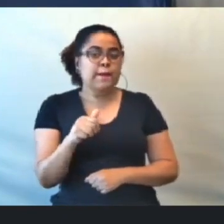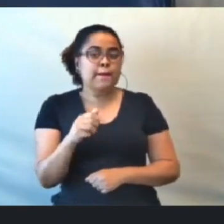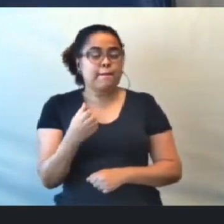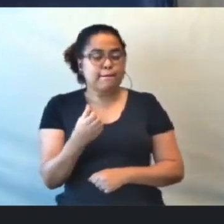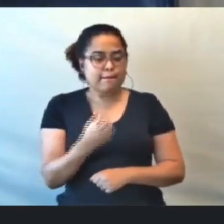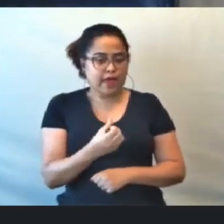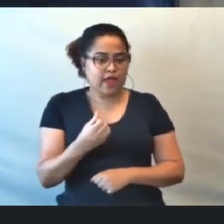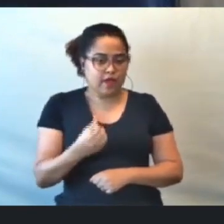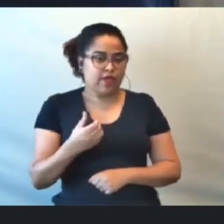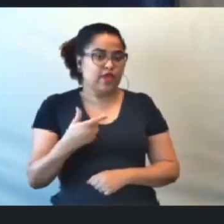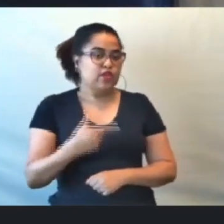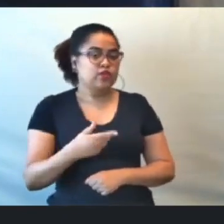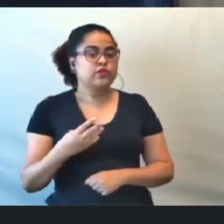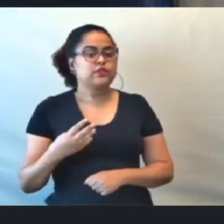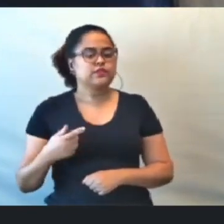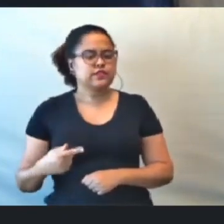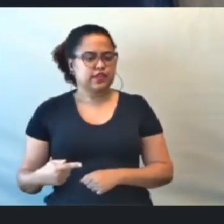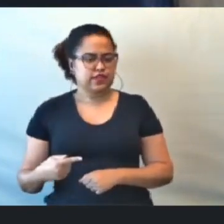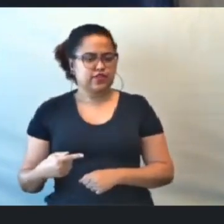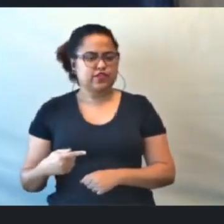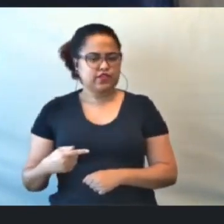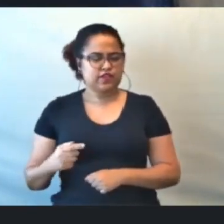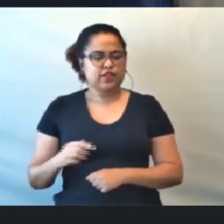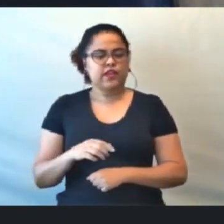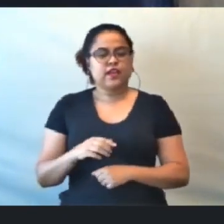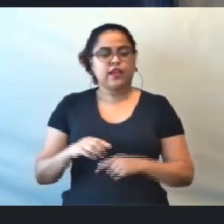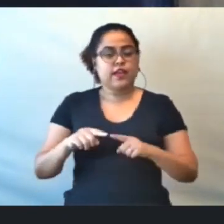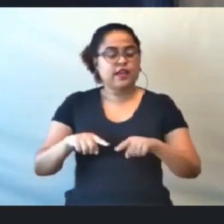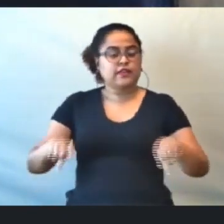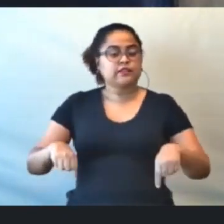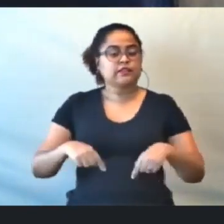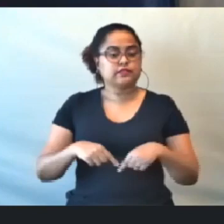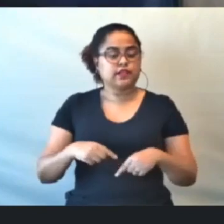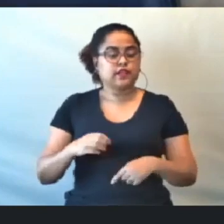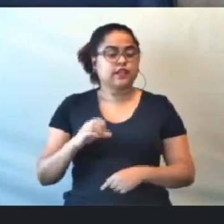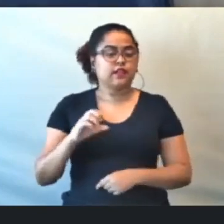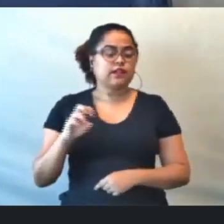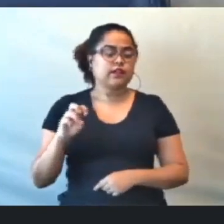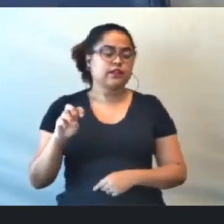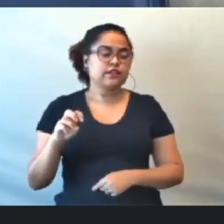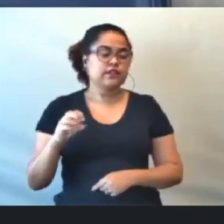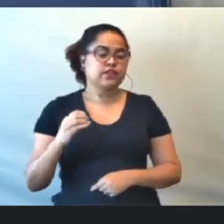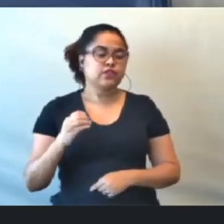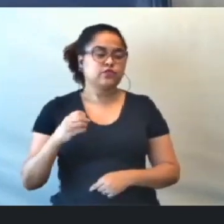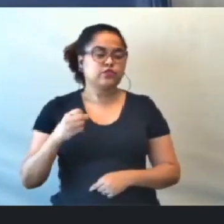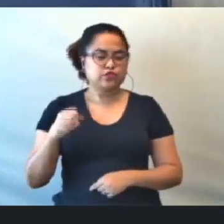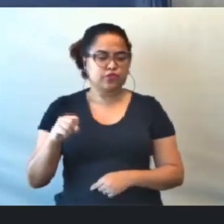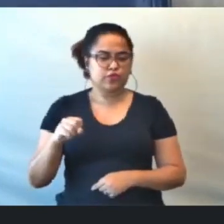4508, em Belo Horizonte, Minas Gerais.